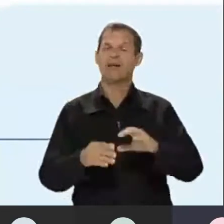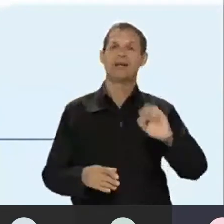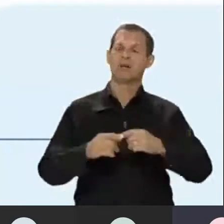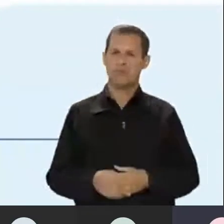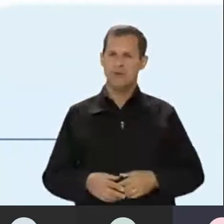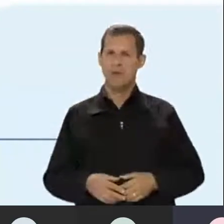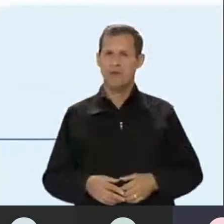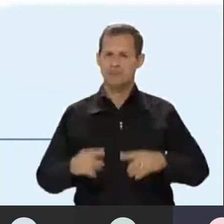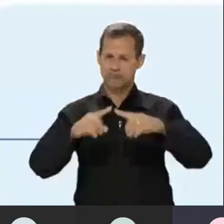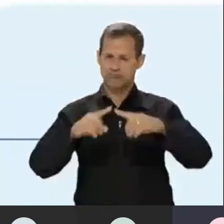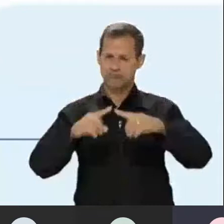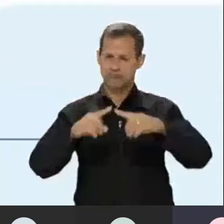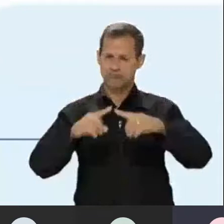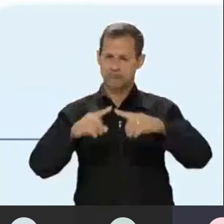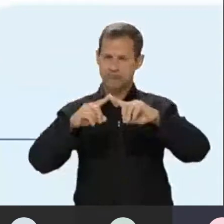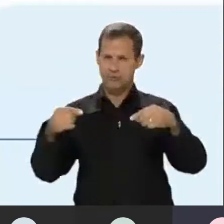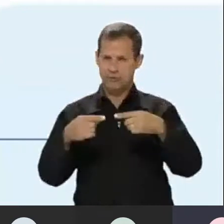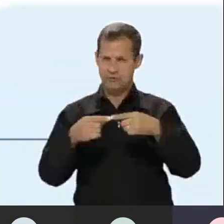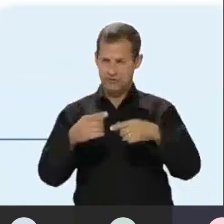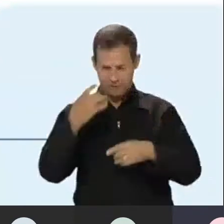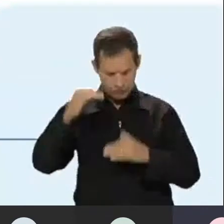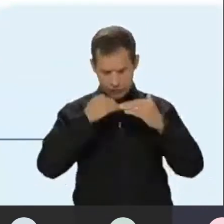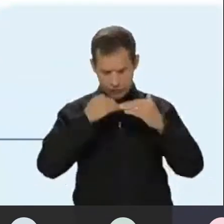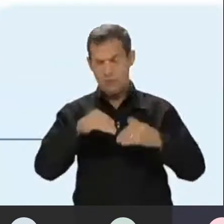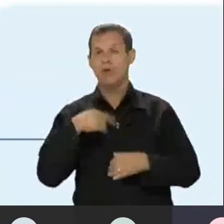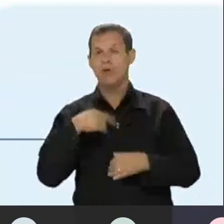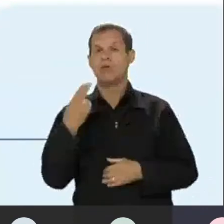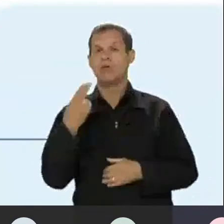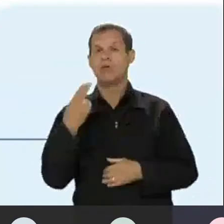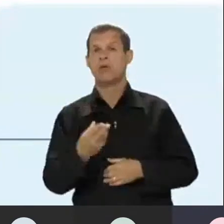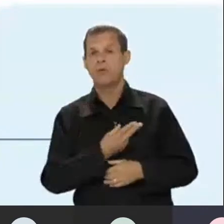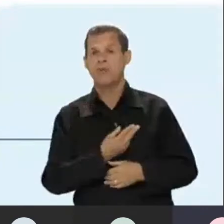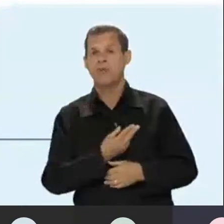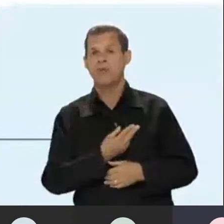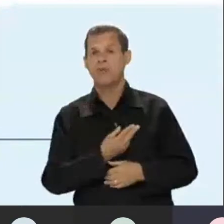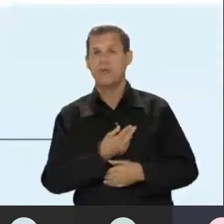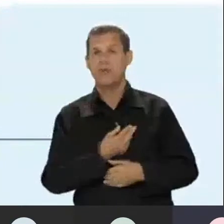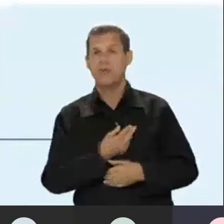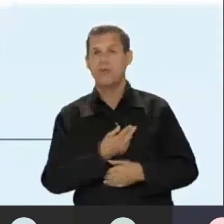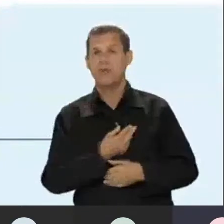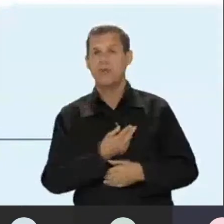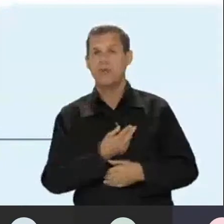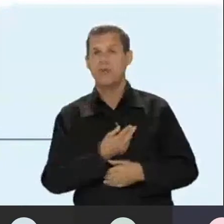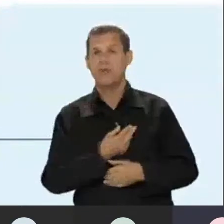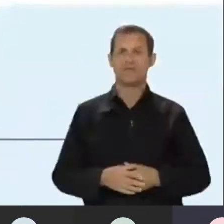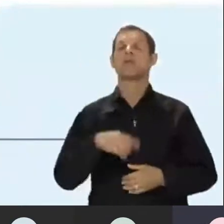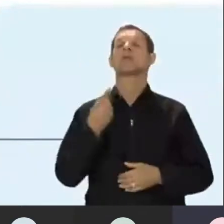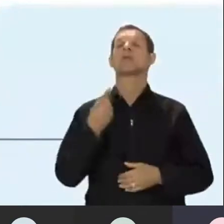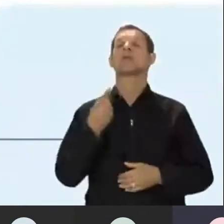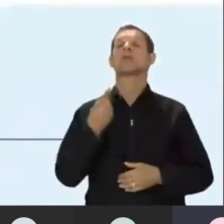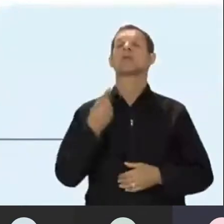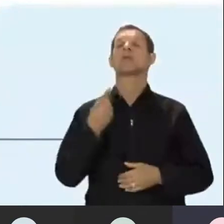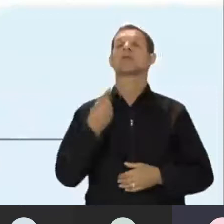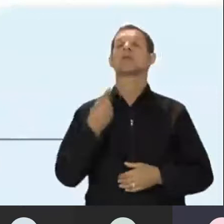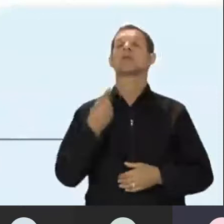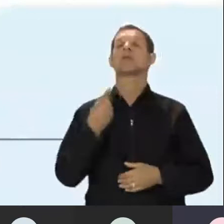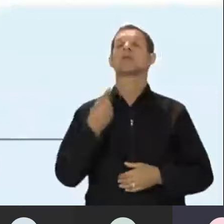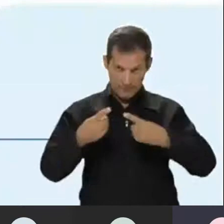ela é quadriculada, fica mais fácil da gente conseguir desenvolver o nosso exercício, tá? Então, o que a gente consegue